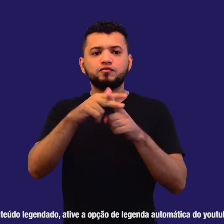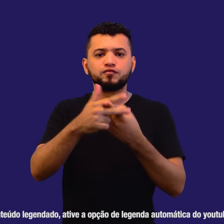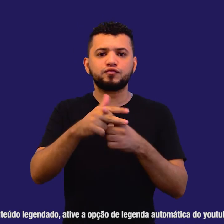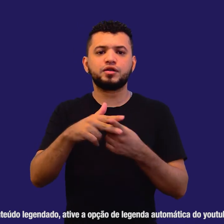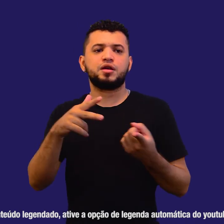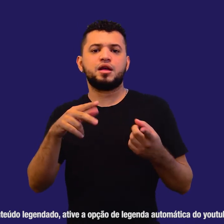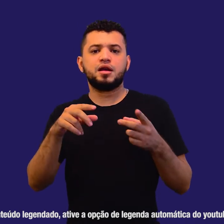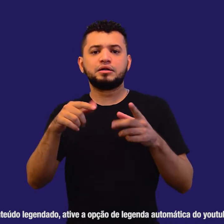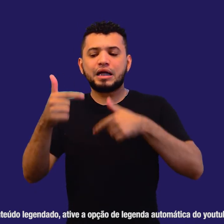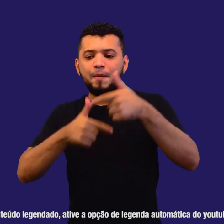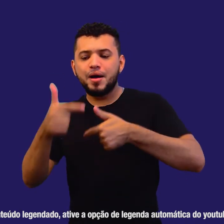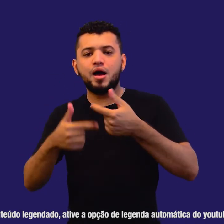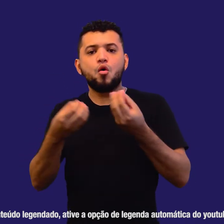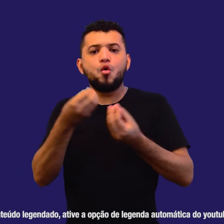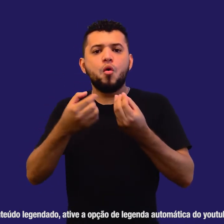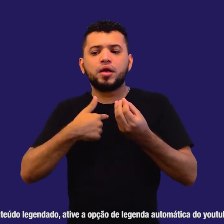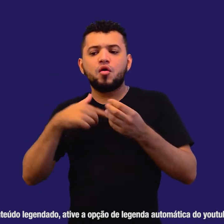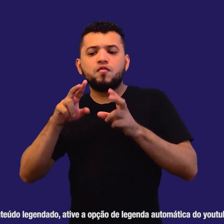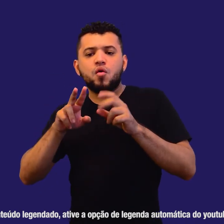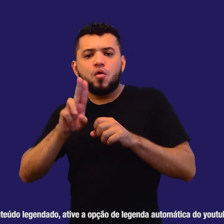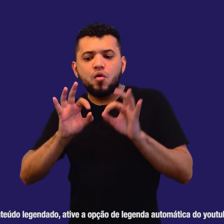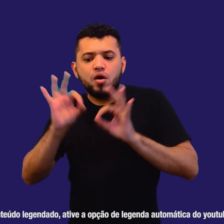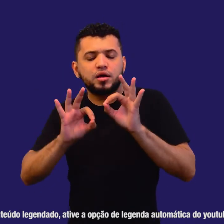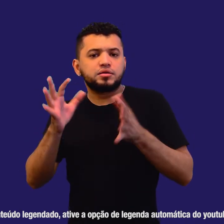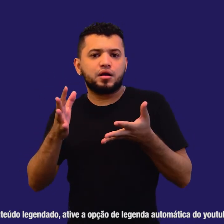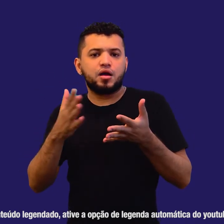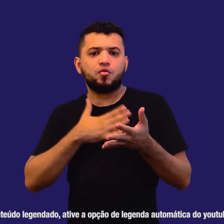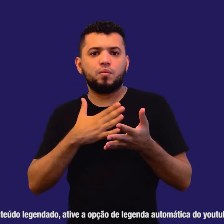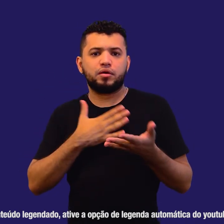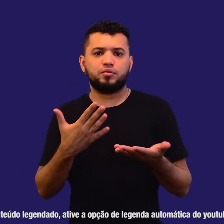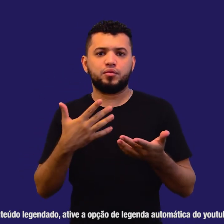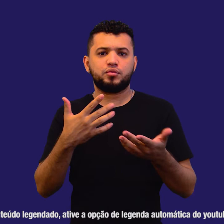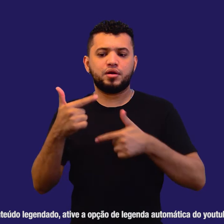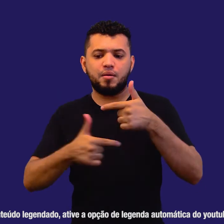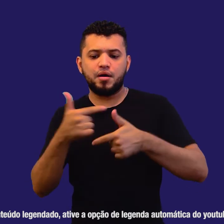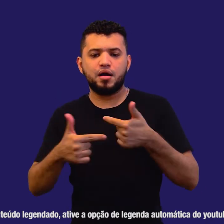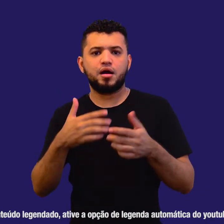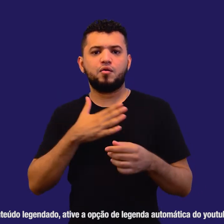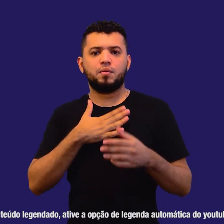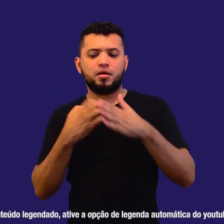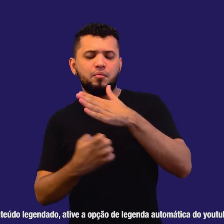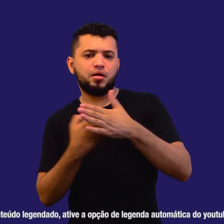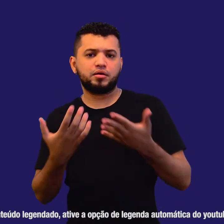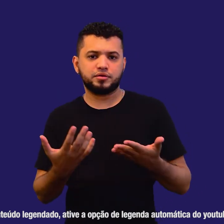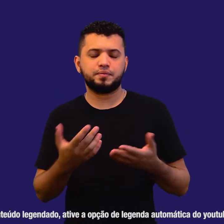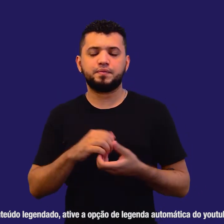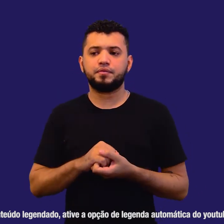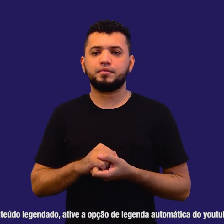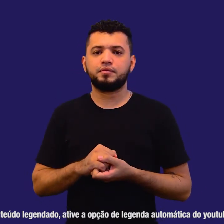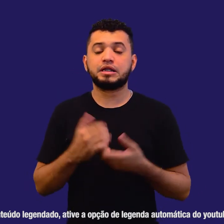fornecedores, serviços, como que eu posso organizar essa cadeia aí dentro do meu âmbito aí, meu local de atuação? Isso